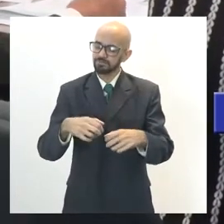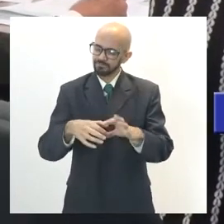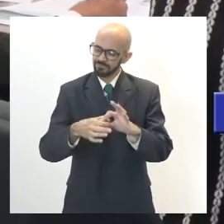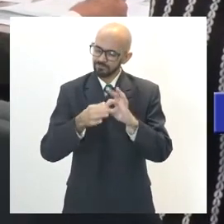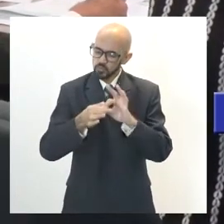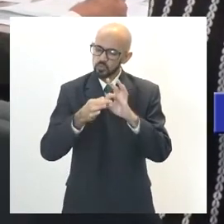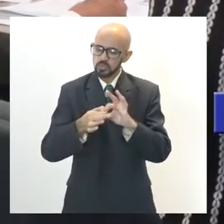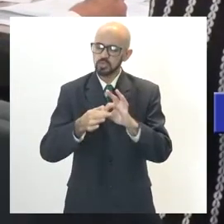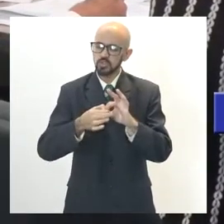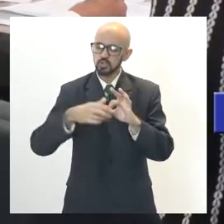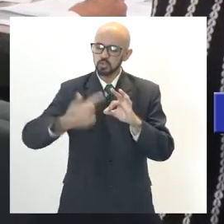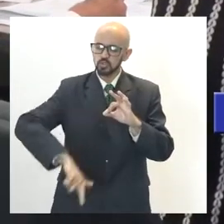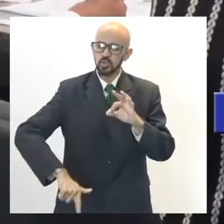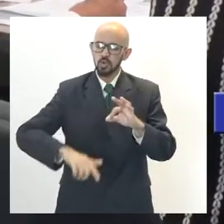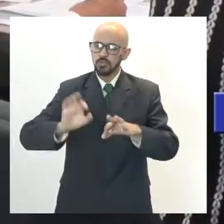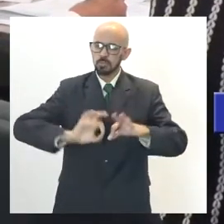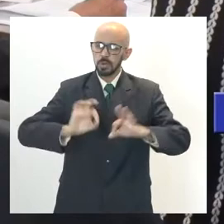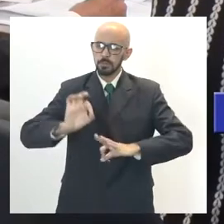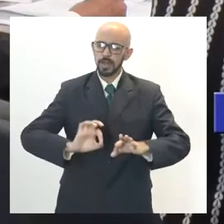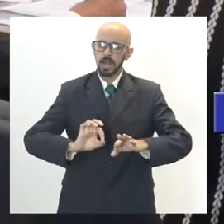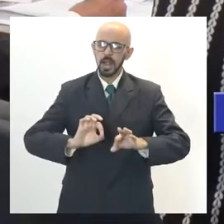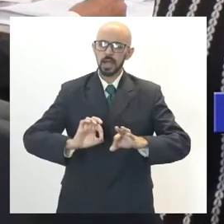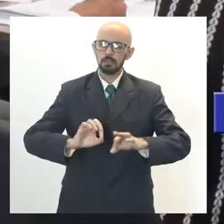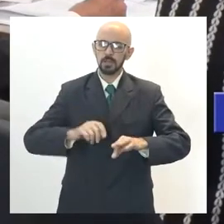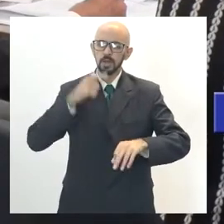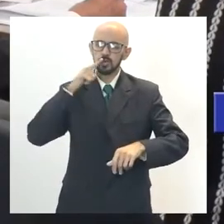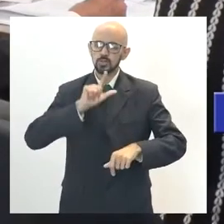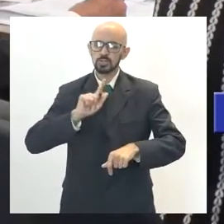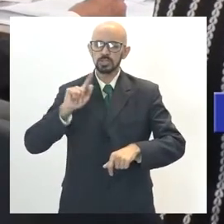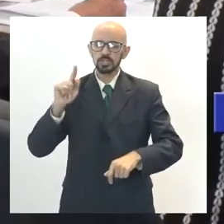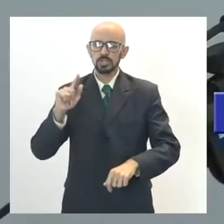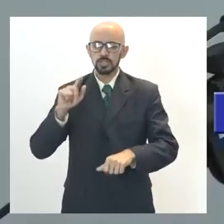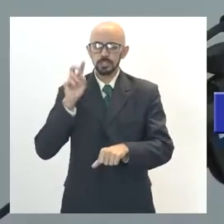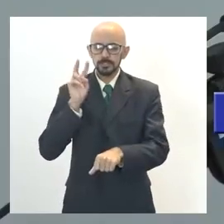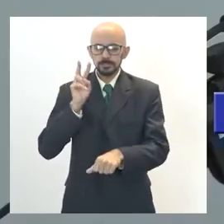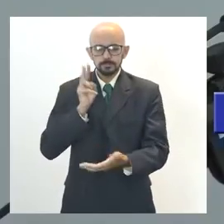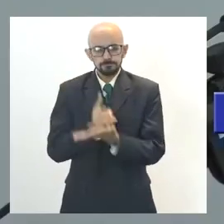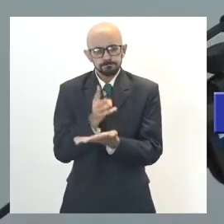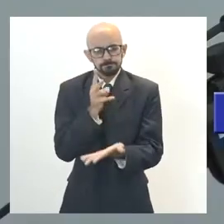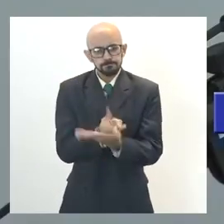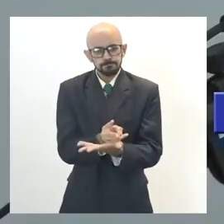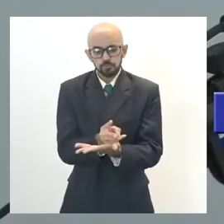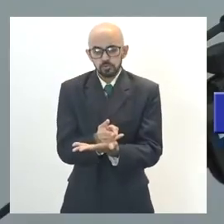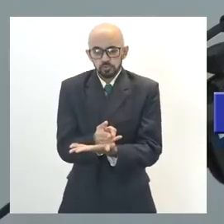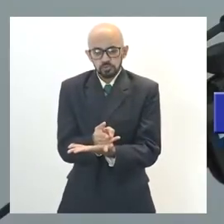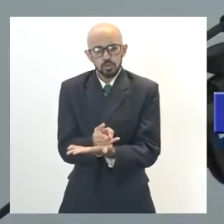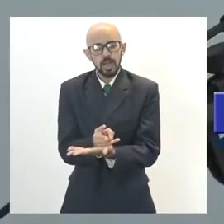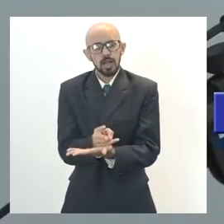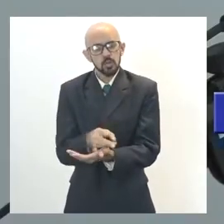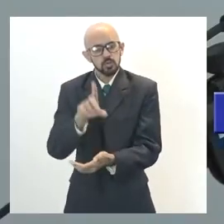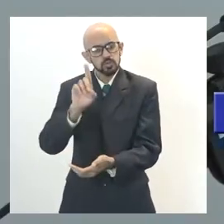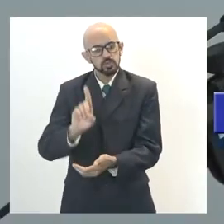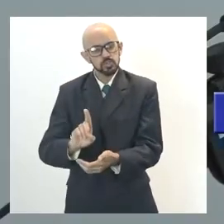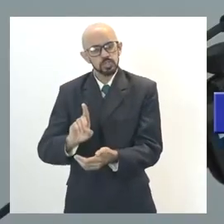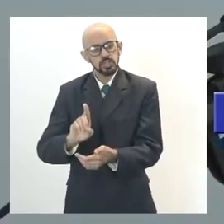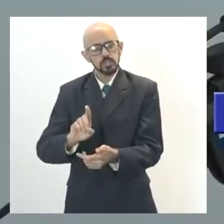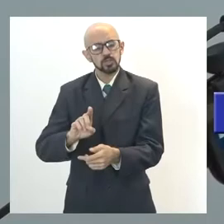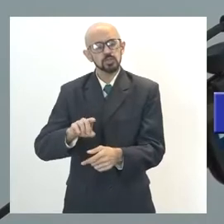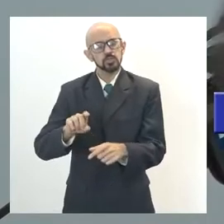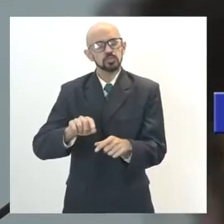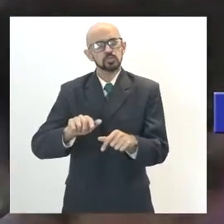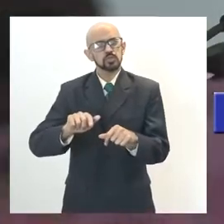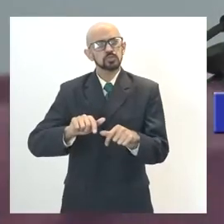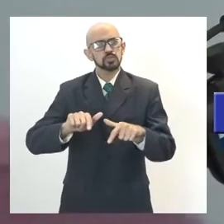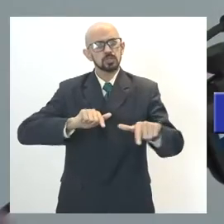Unidos para garantir e preservar os direitos e garantias dos trabalhadores